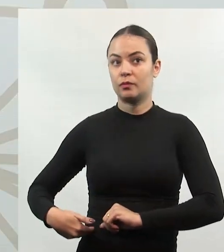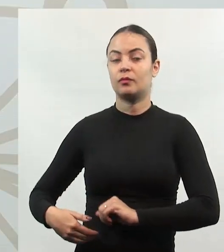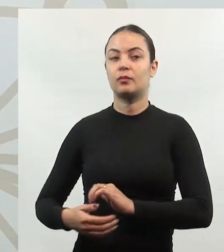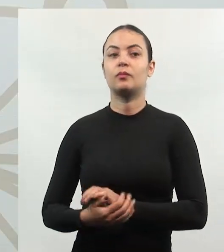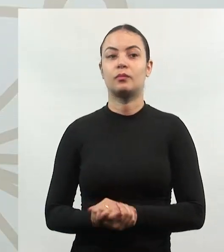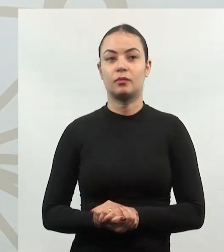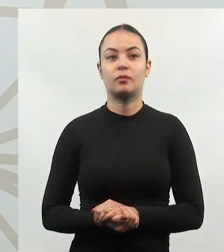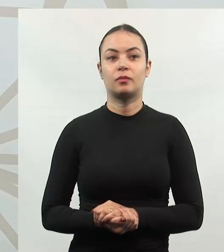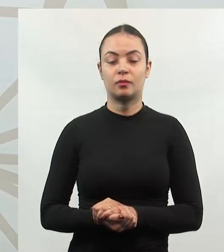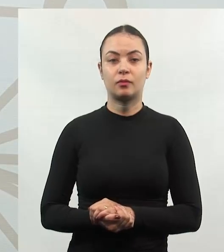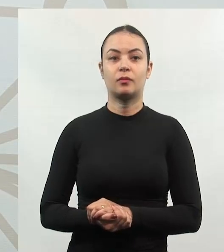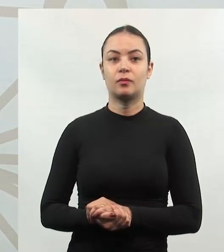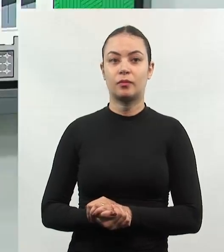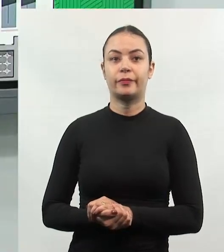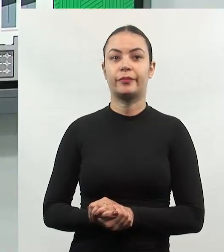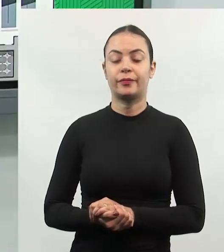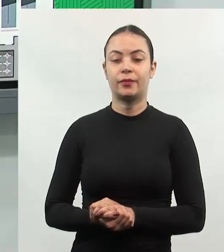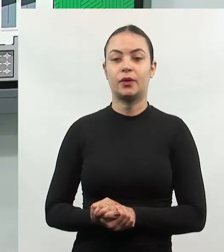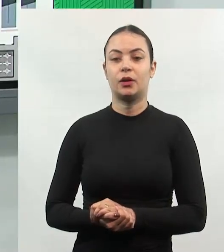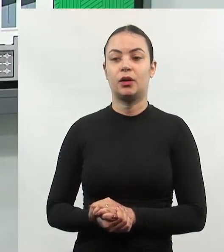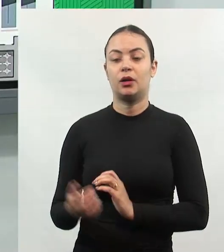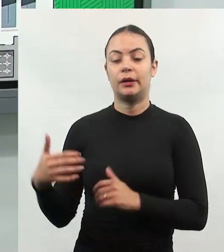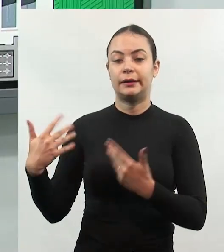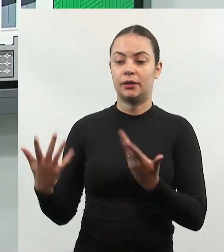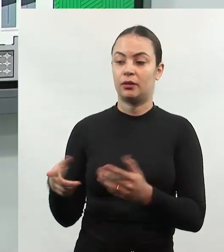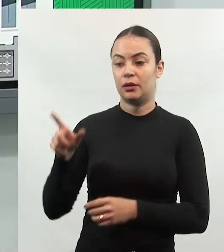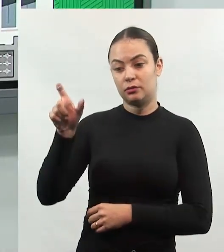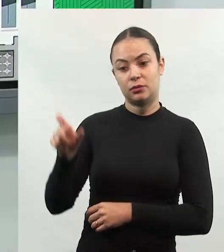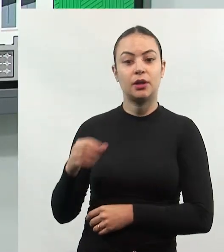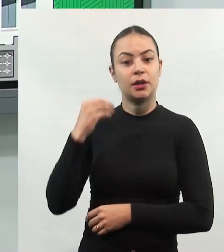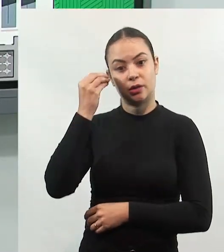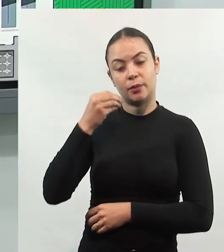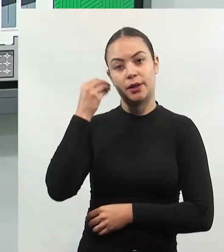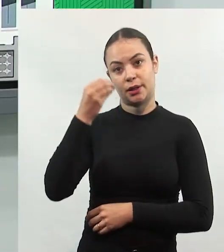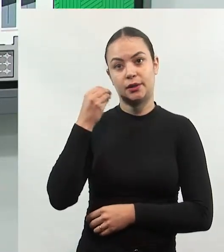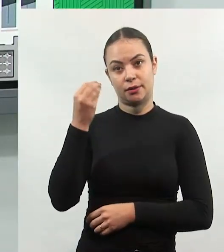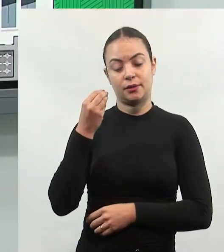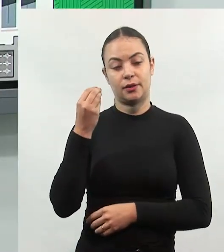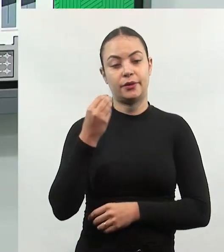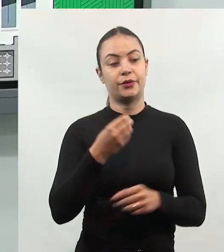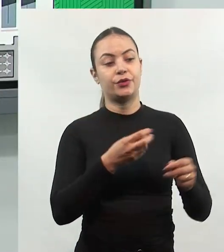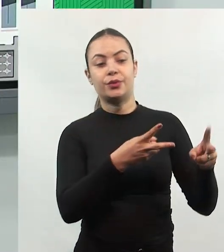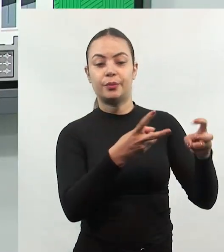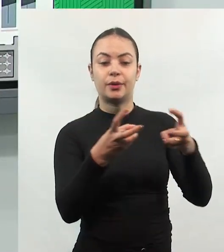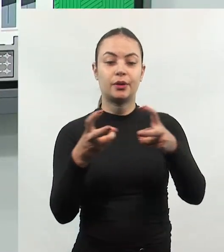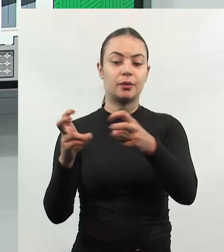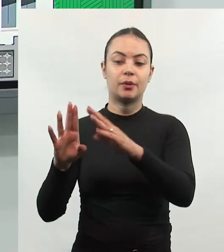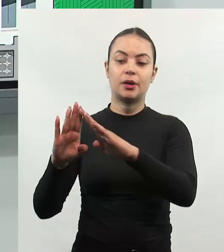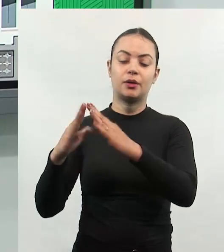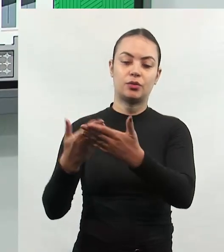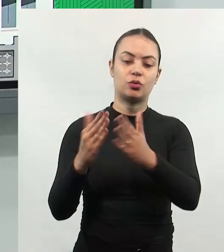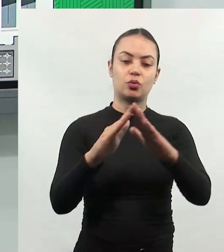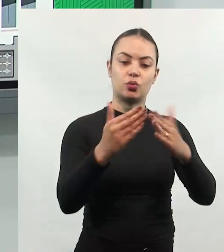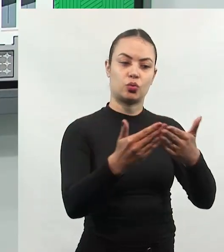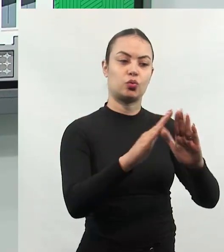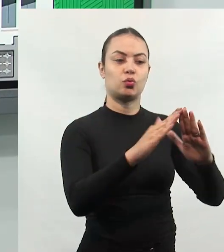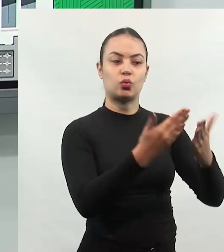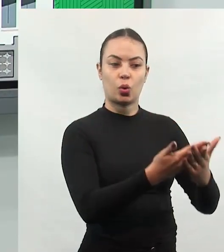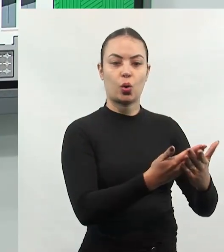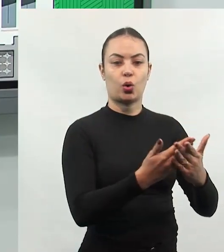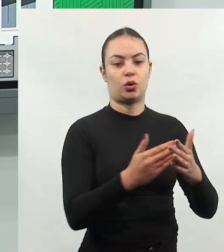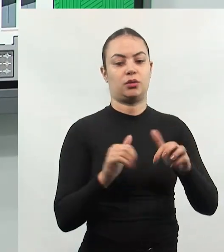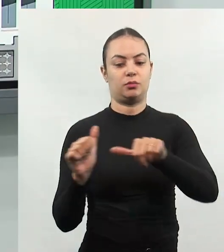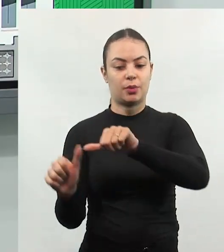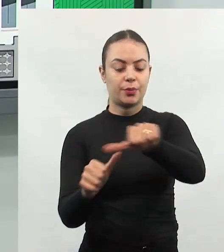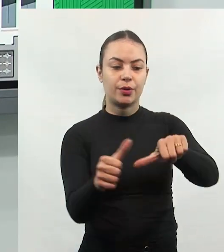E o magistério, né, a profissão de professor, né, ele, na verdade, ele nos coloca frente a frente com todos